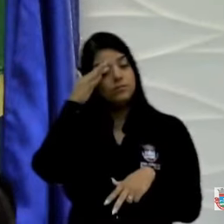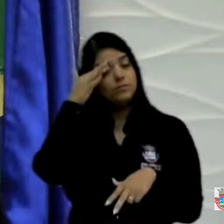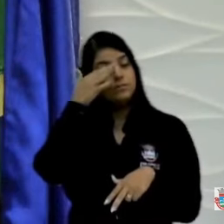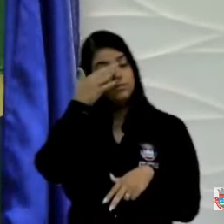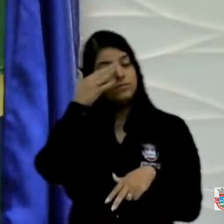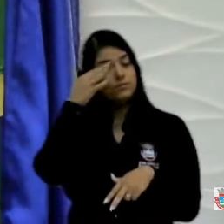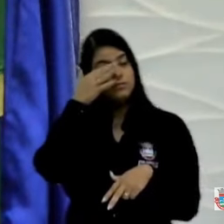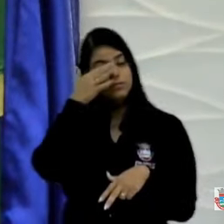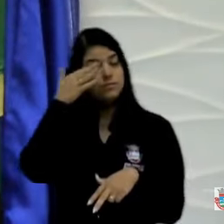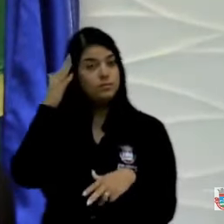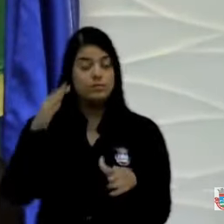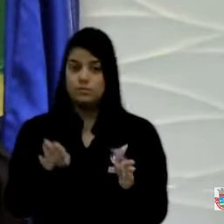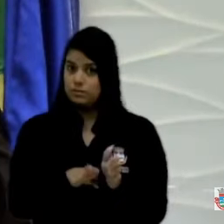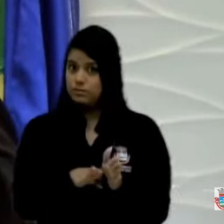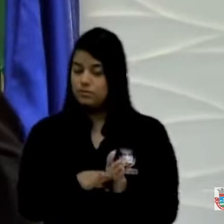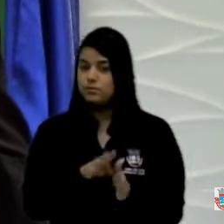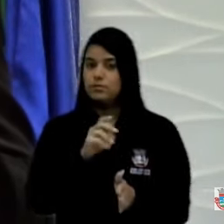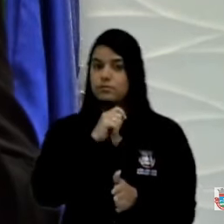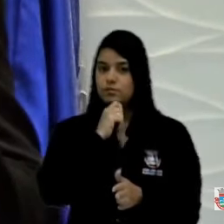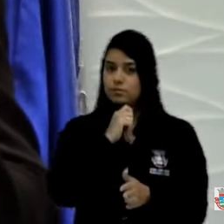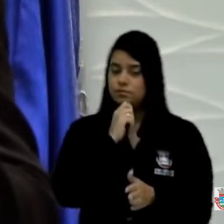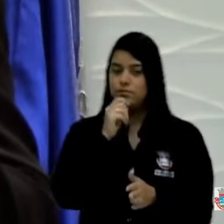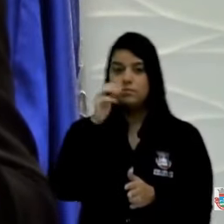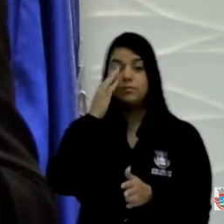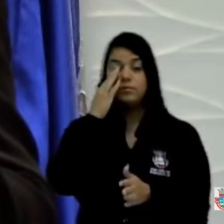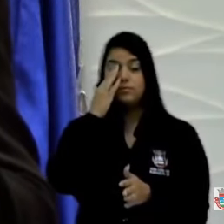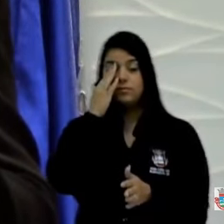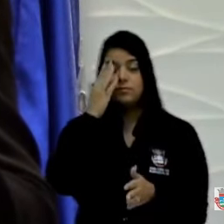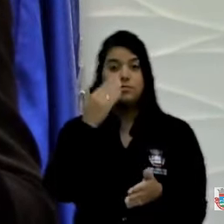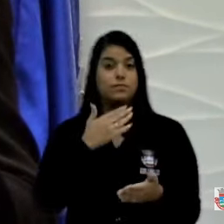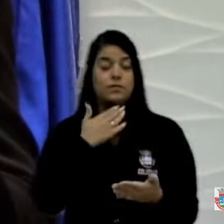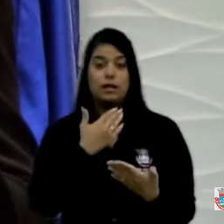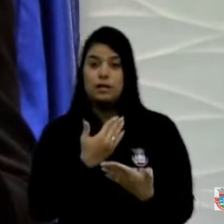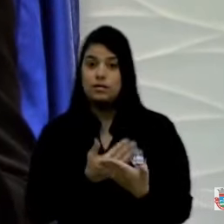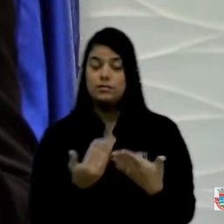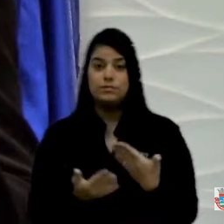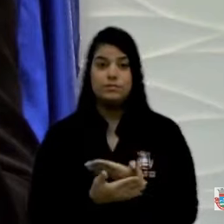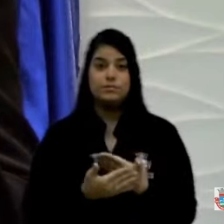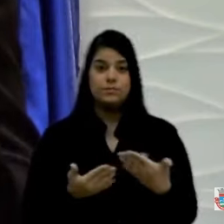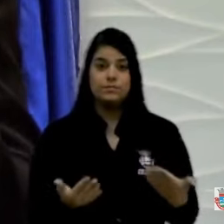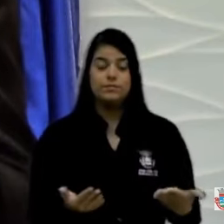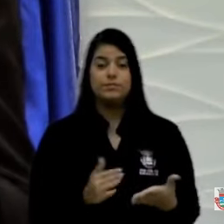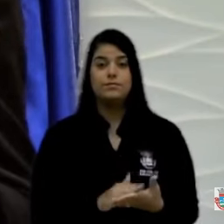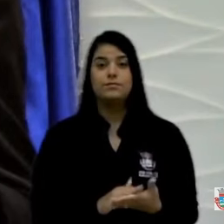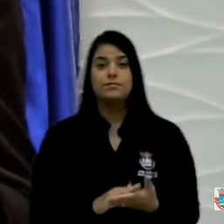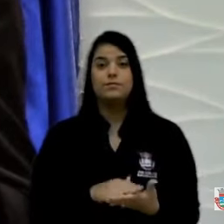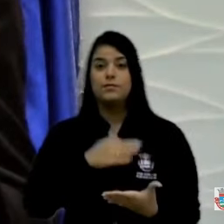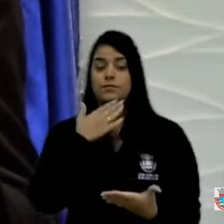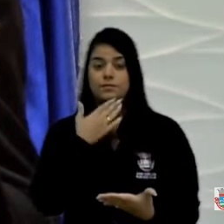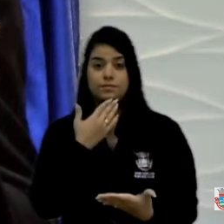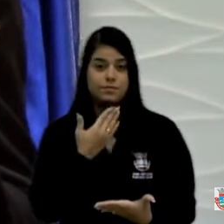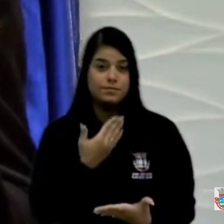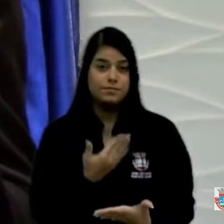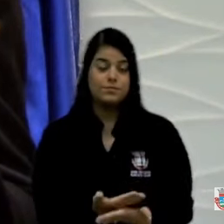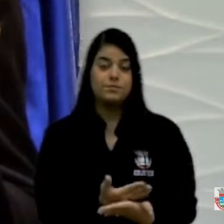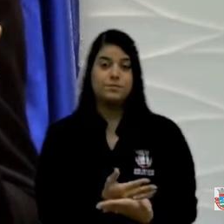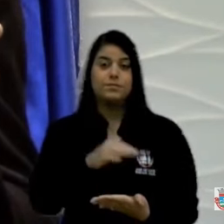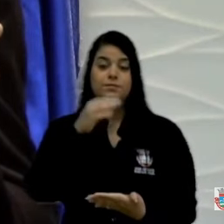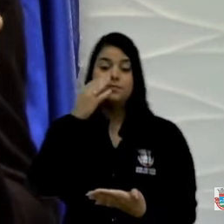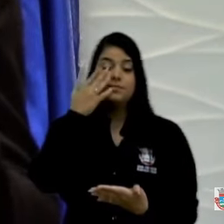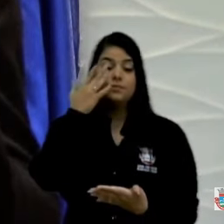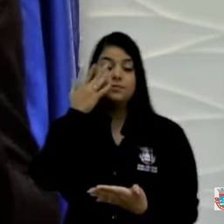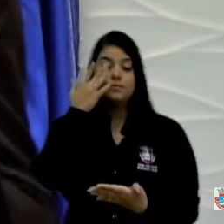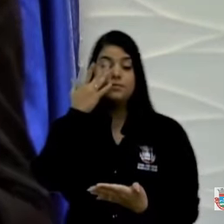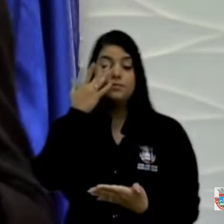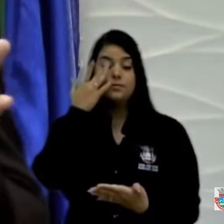Claro, ainda não chegou. Pasmem, senhoras e senhores. Pasmem.